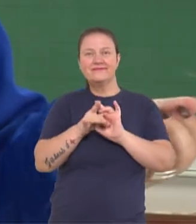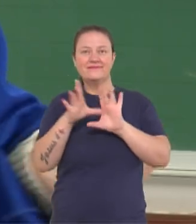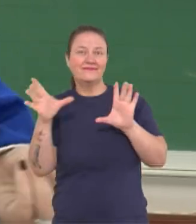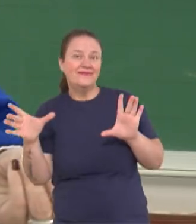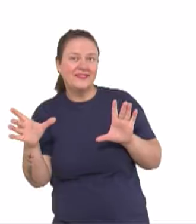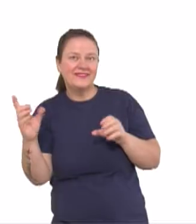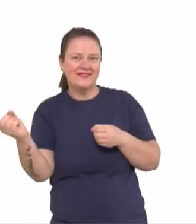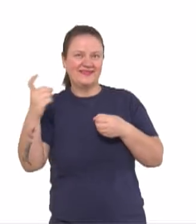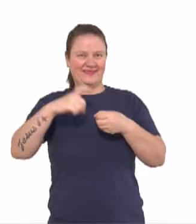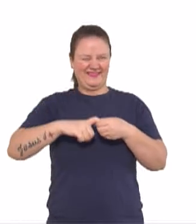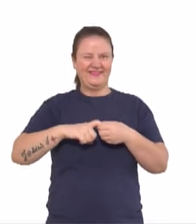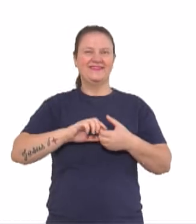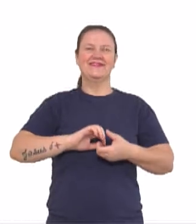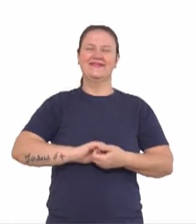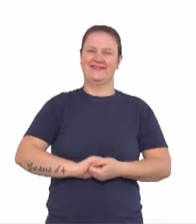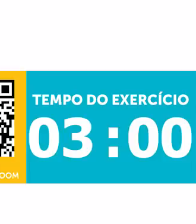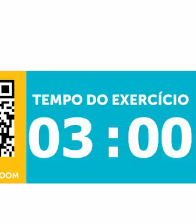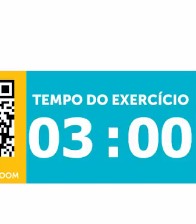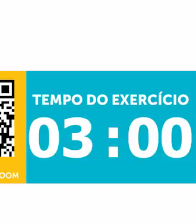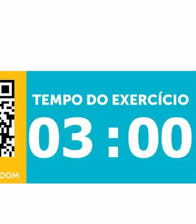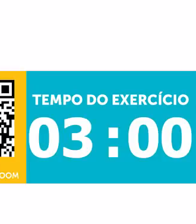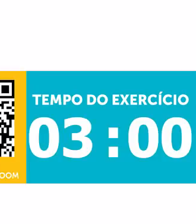responder aí?